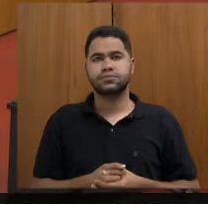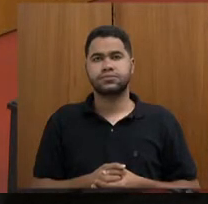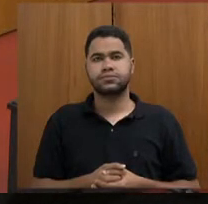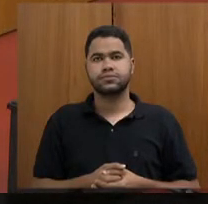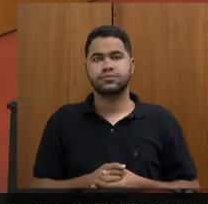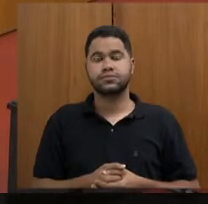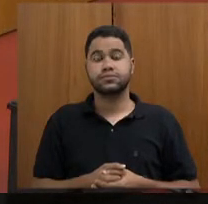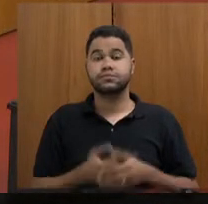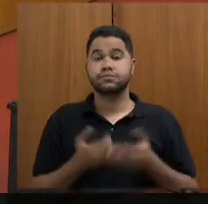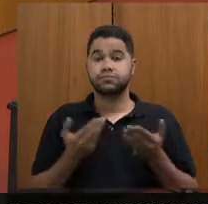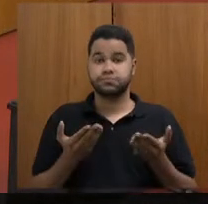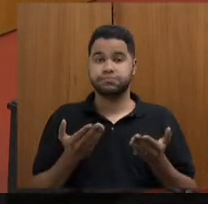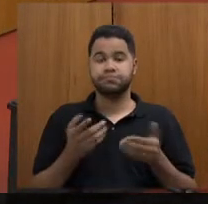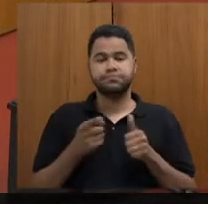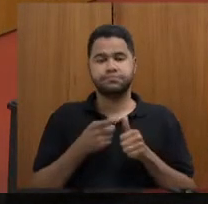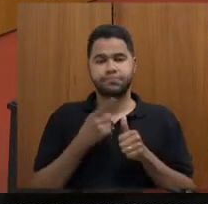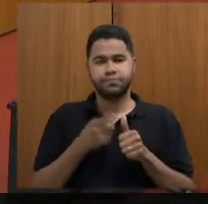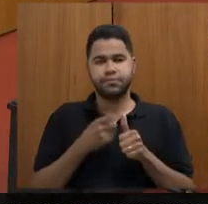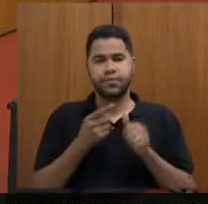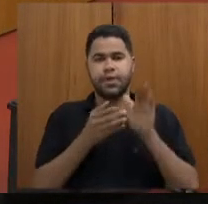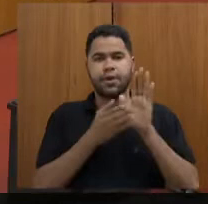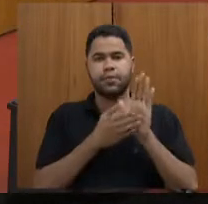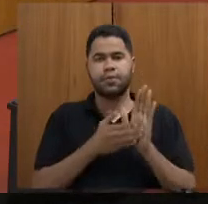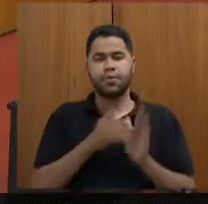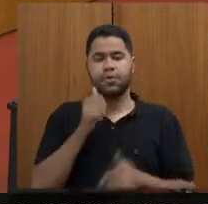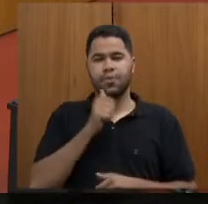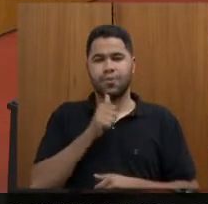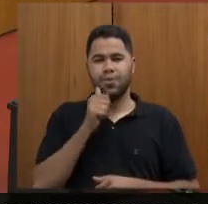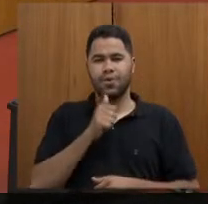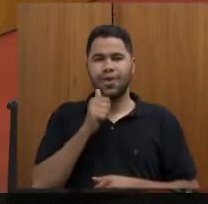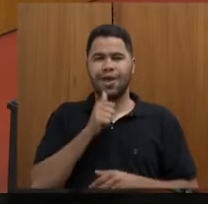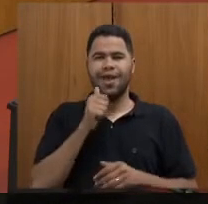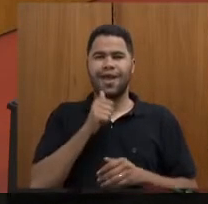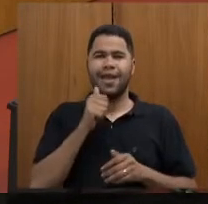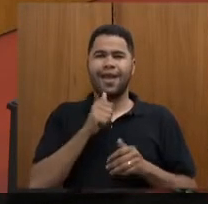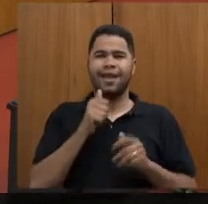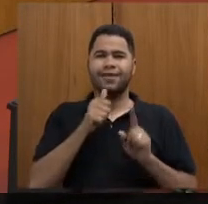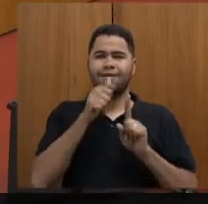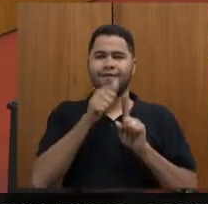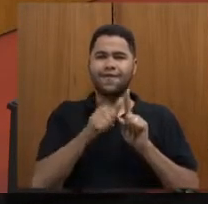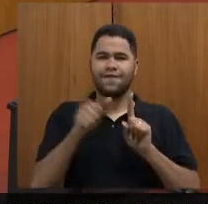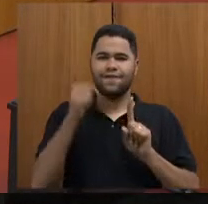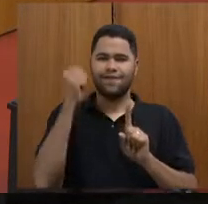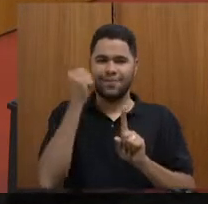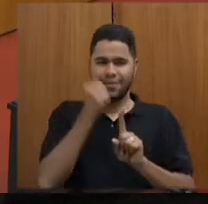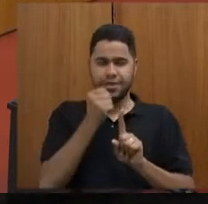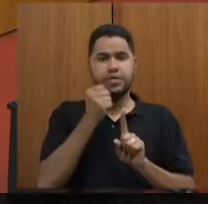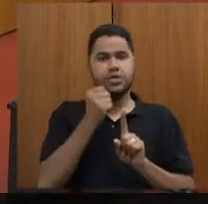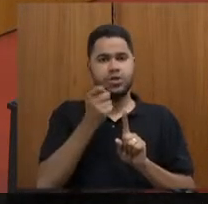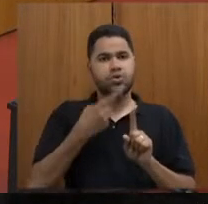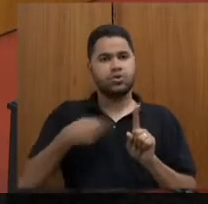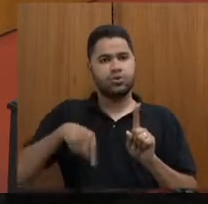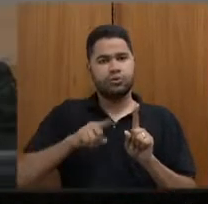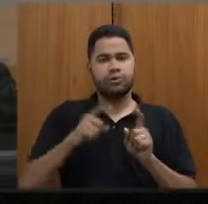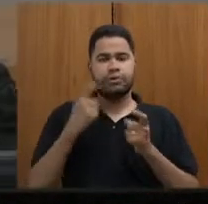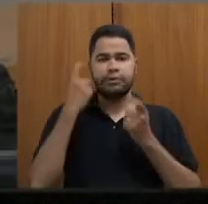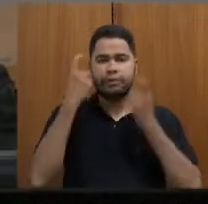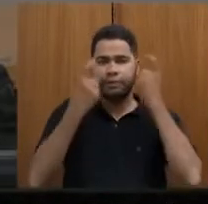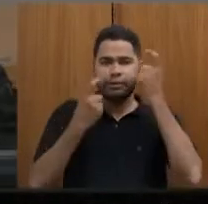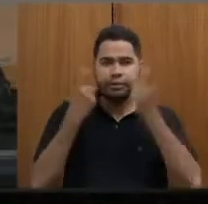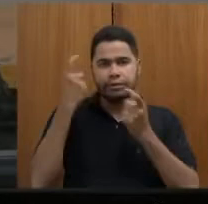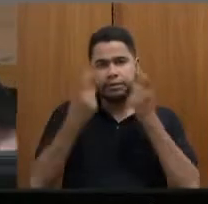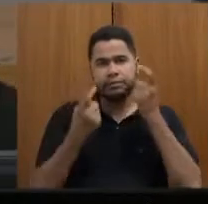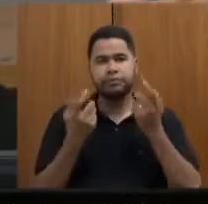Deputada, quanto à questão, primeiro a pauta da mulher, a questão do feminicídio, é uma coisa que nos preocupa muito, é uma